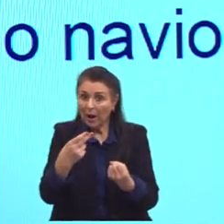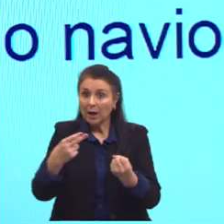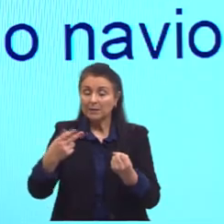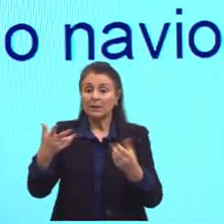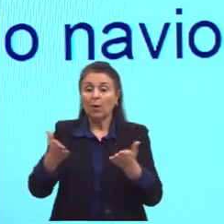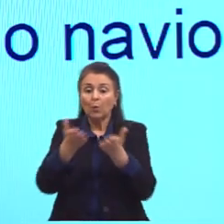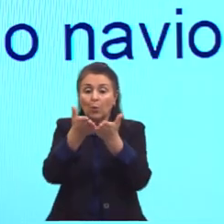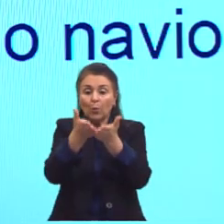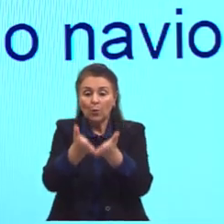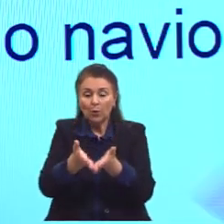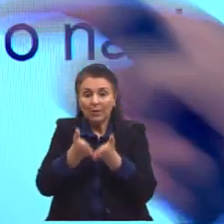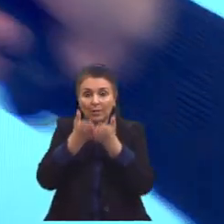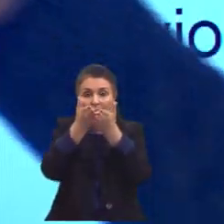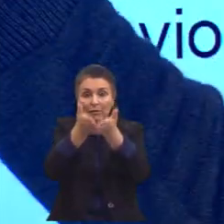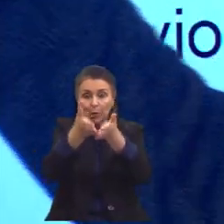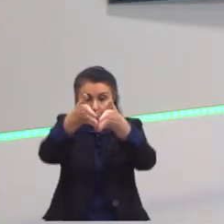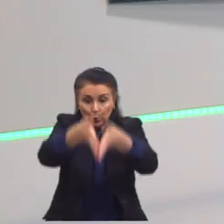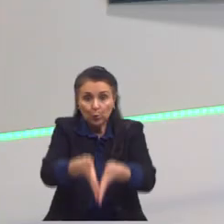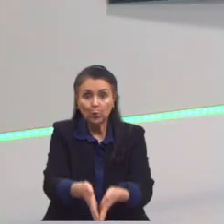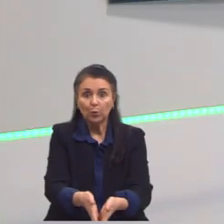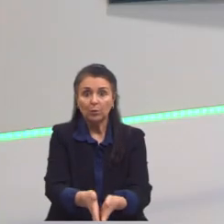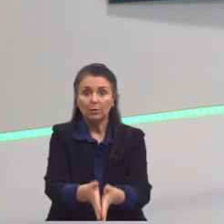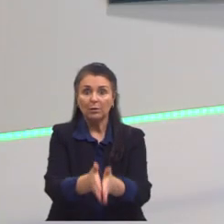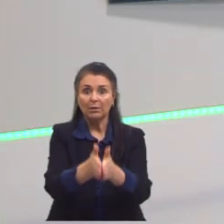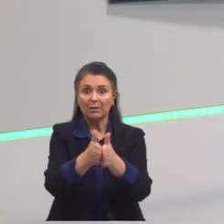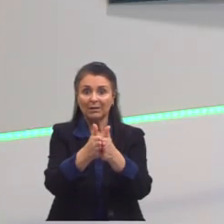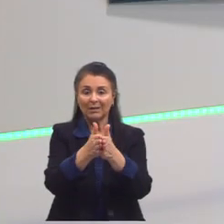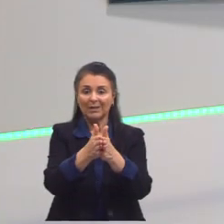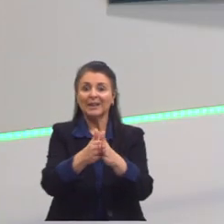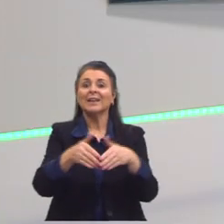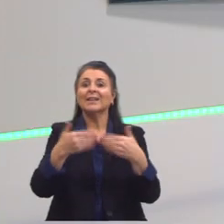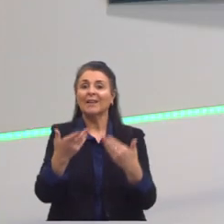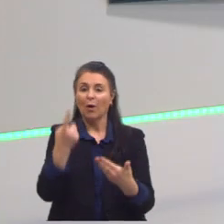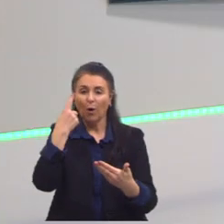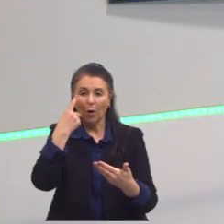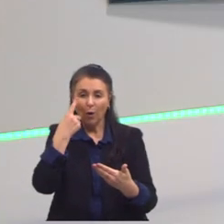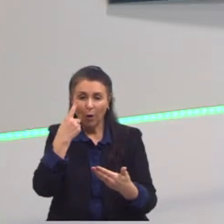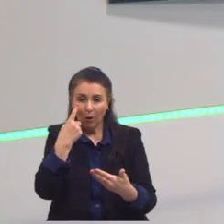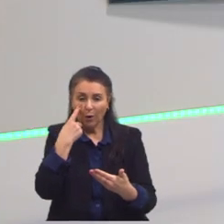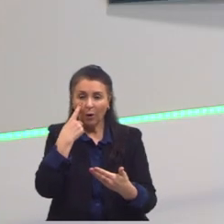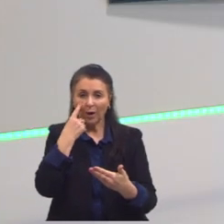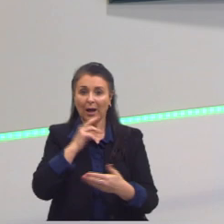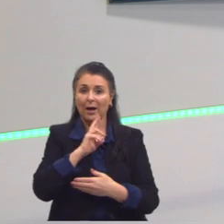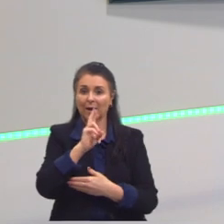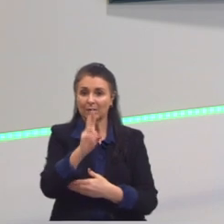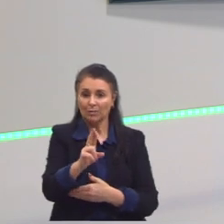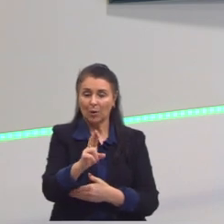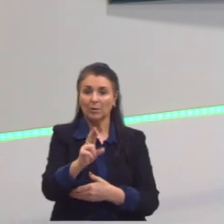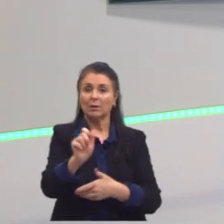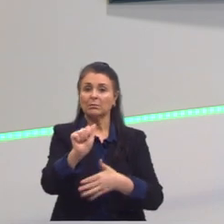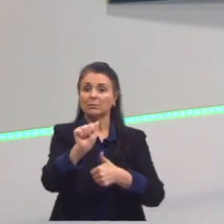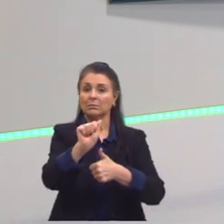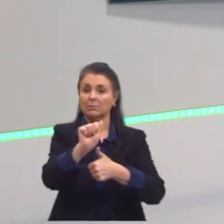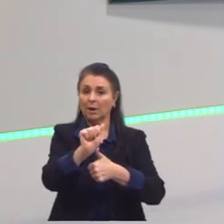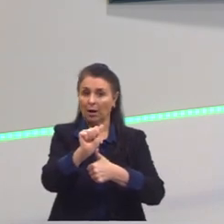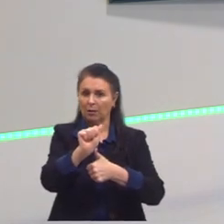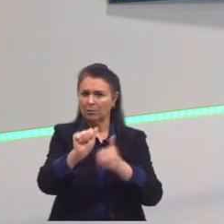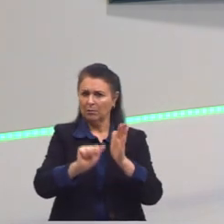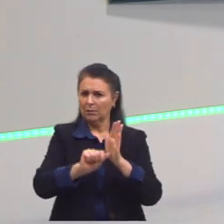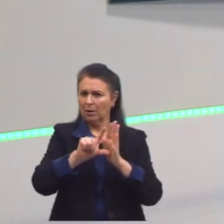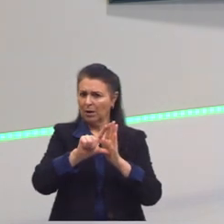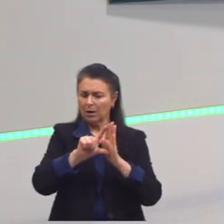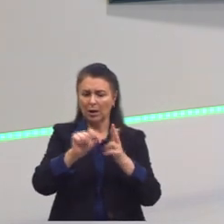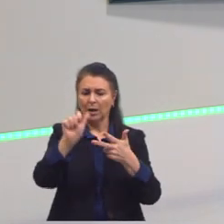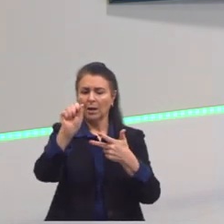ele fique paradinho então a gente já pode desconsiderar várias opções aqui né a letra A que fala que é maior podemos